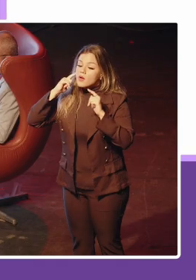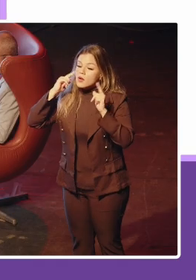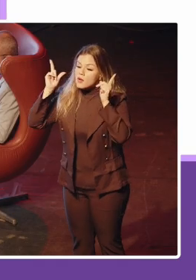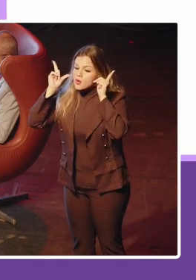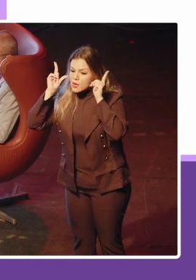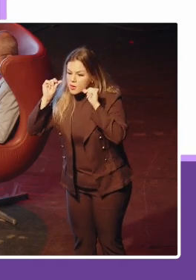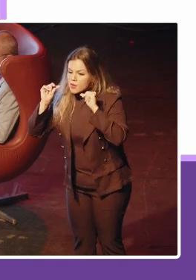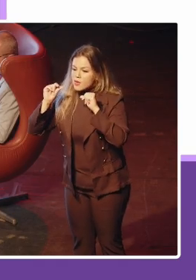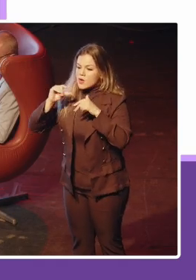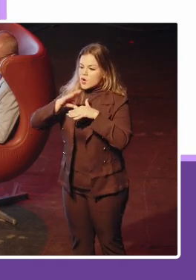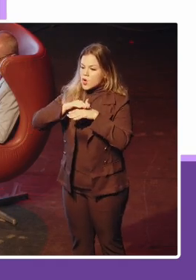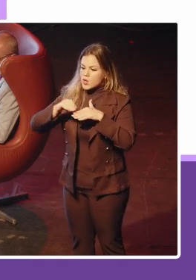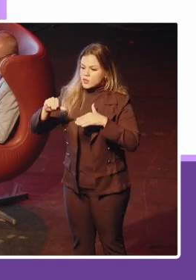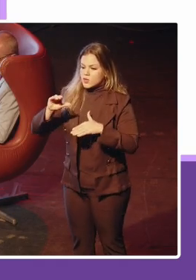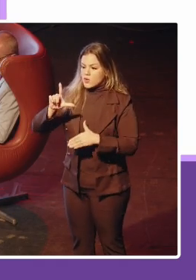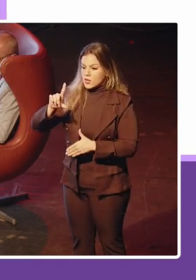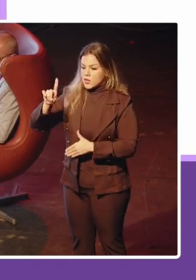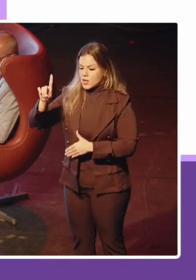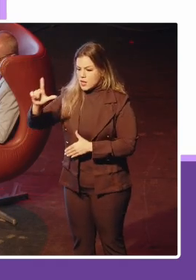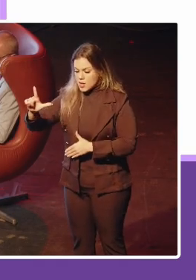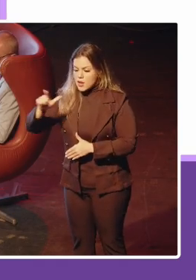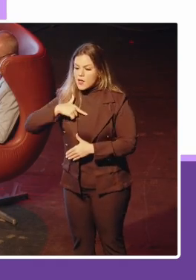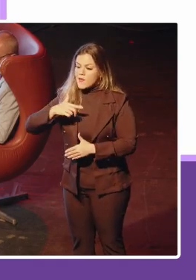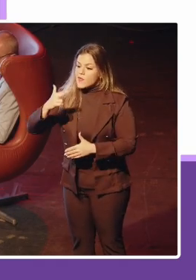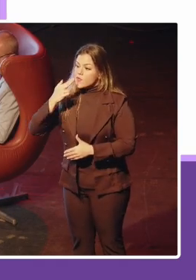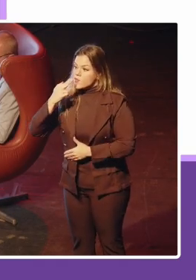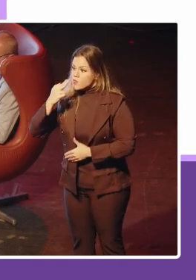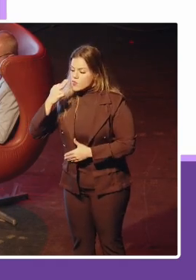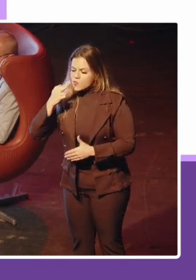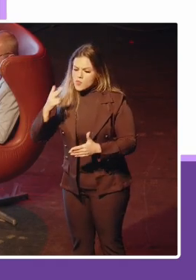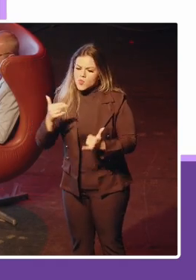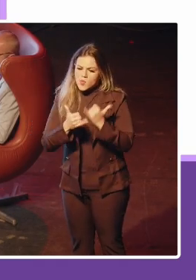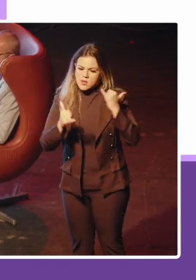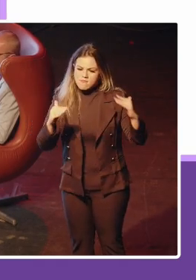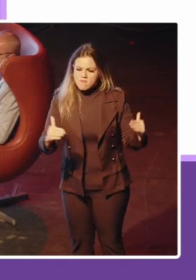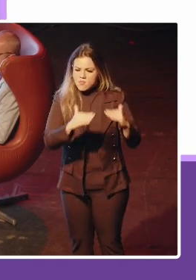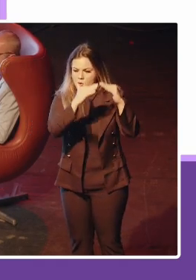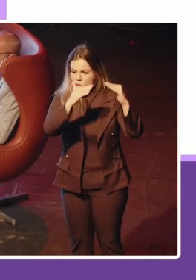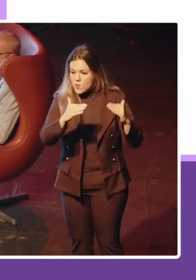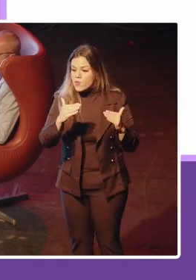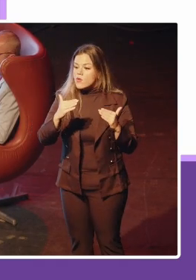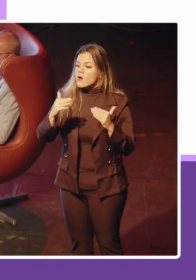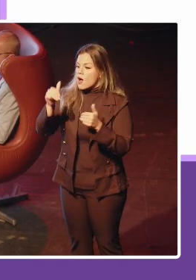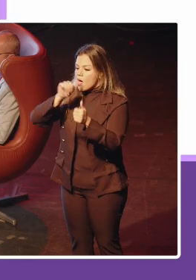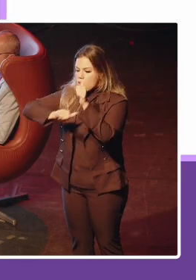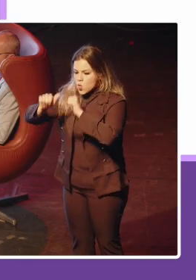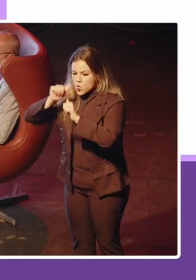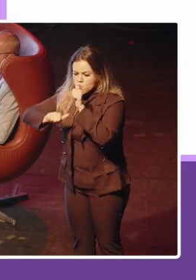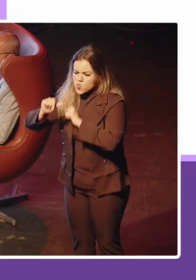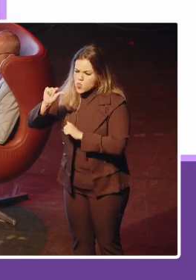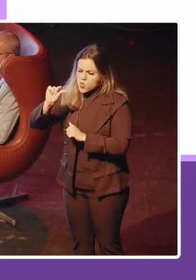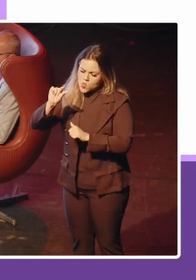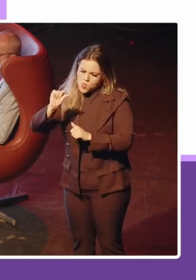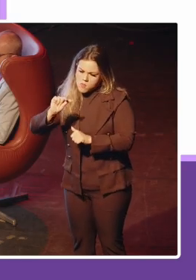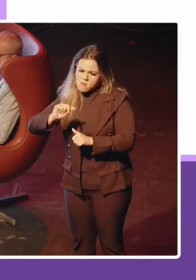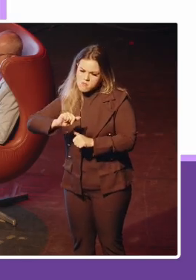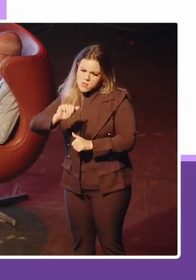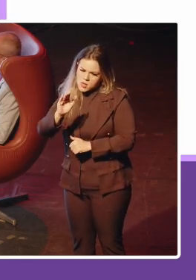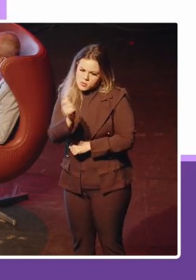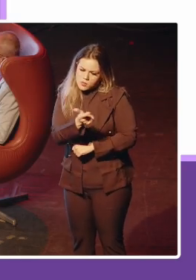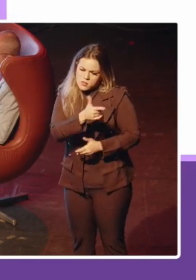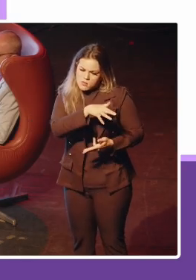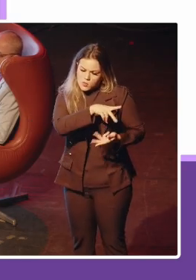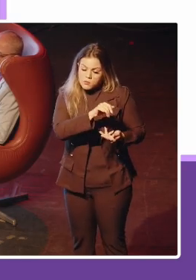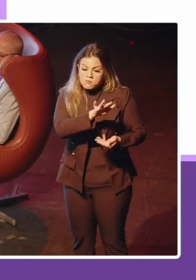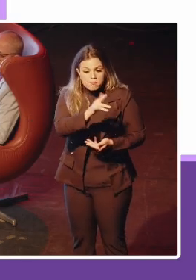colesterol LDL alto, tabagismo está praticamente empatado, consumo excessivo de álcool um pouquinho melhor, E o que mais chama a